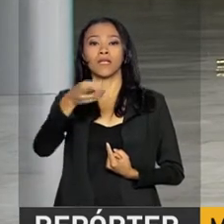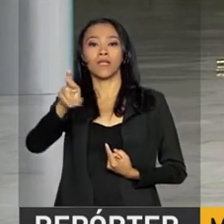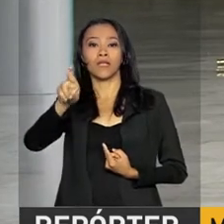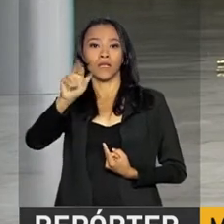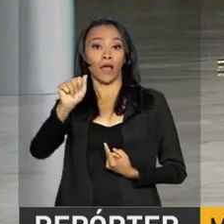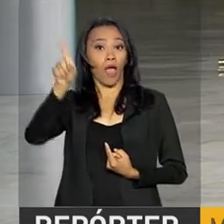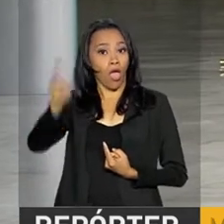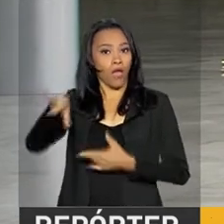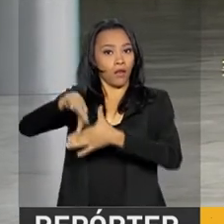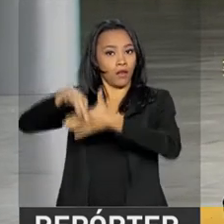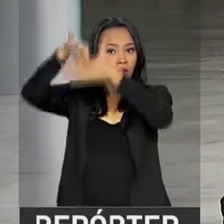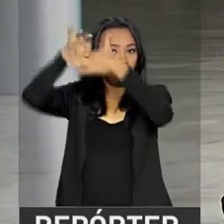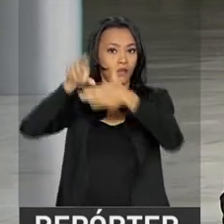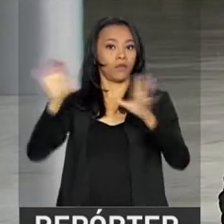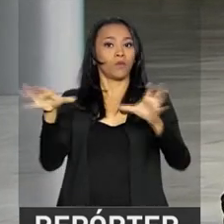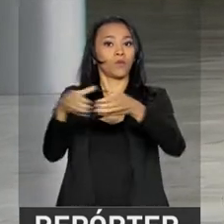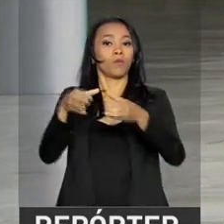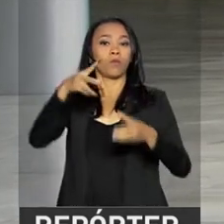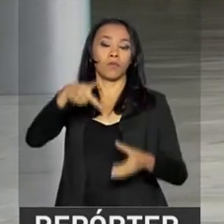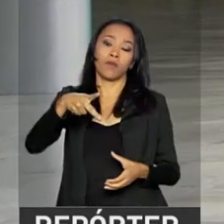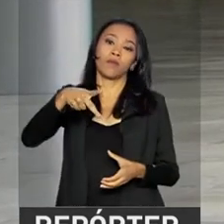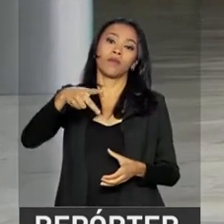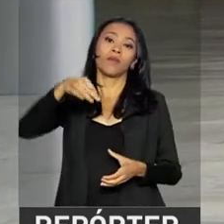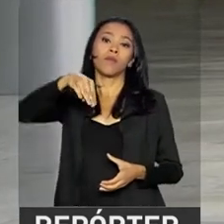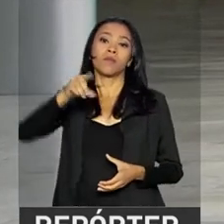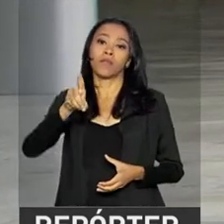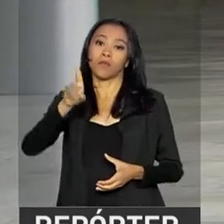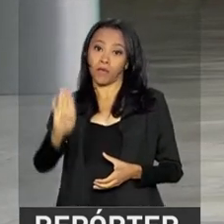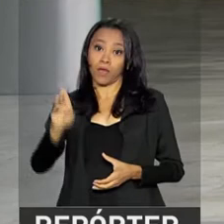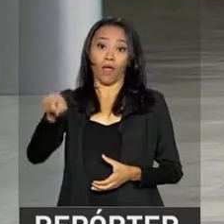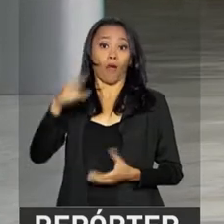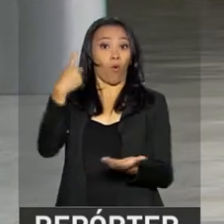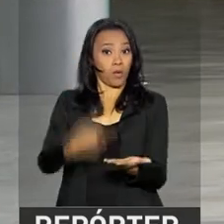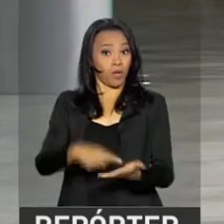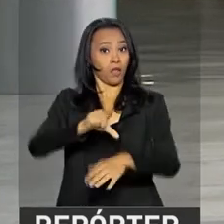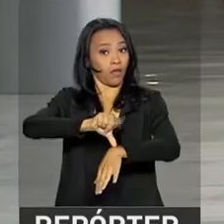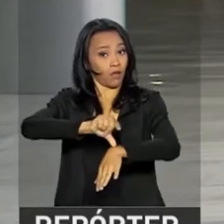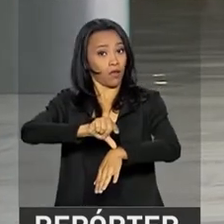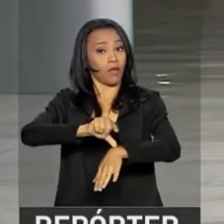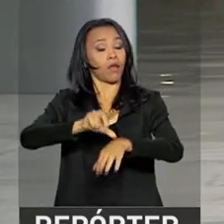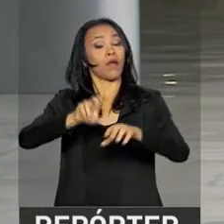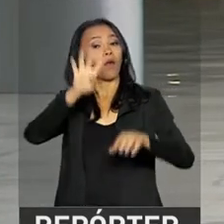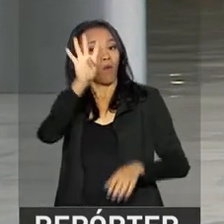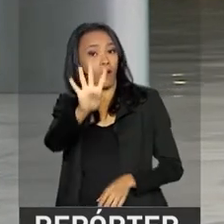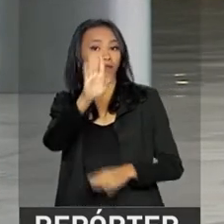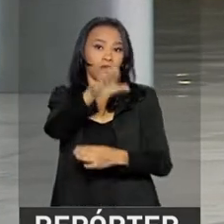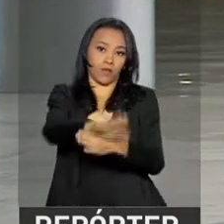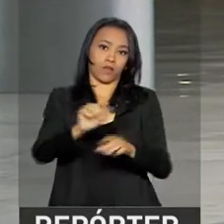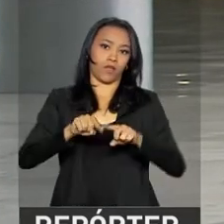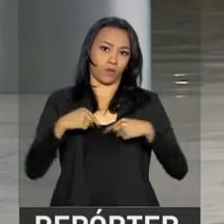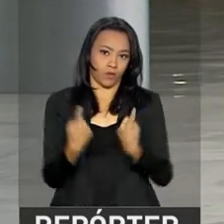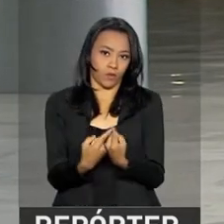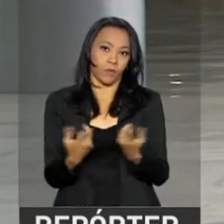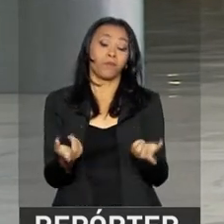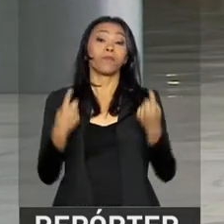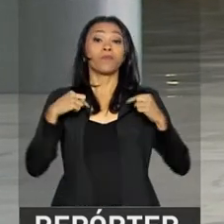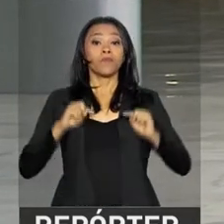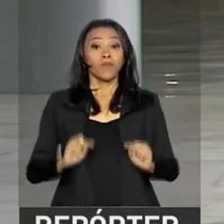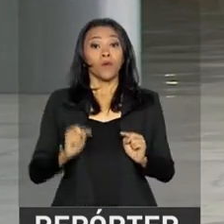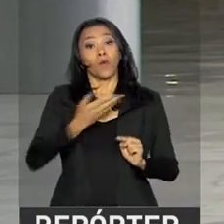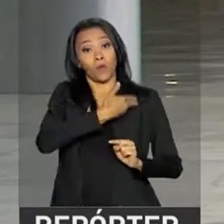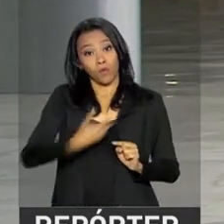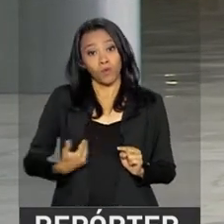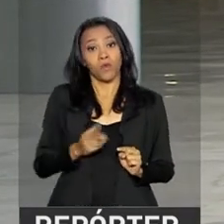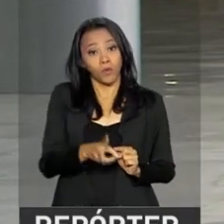essa reunião está marcada para às 4 horas da tarde bom e o governo thaíssa continua trabalhando